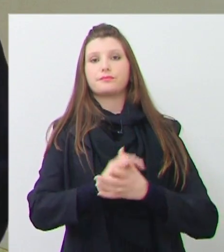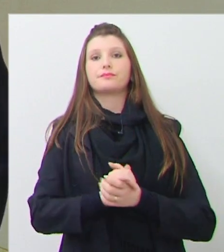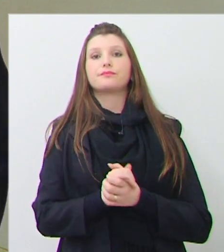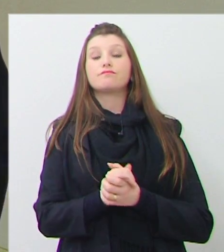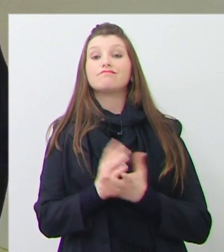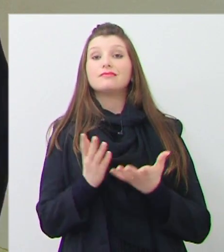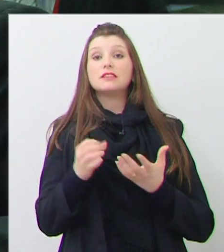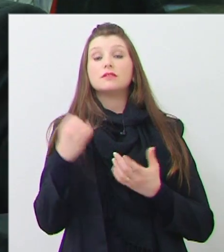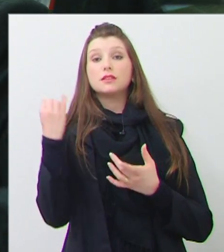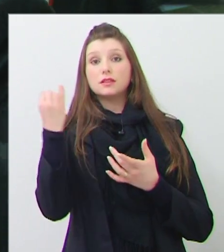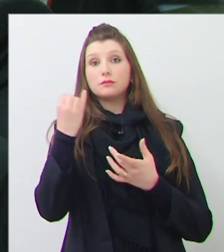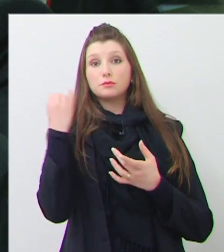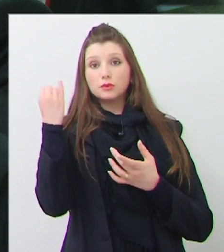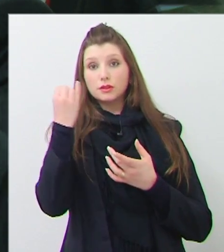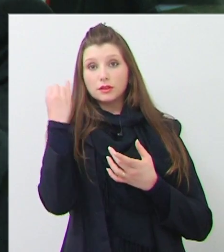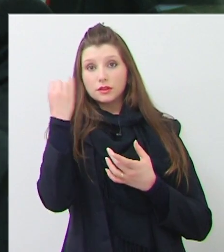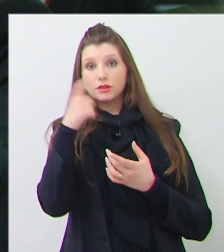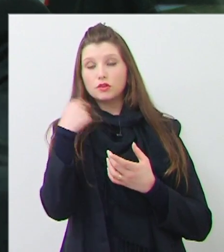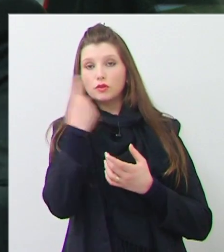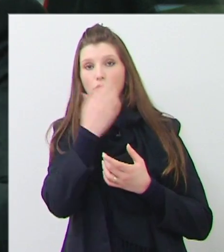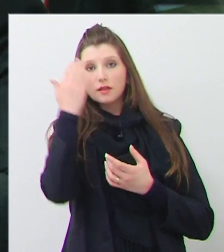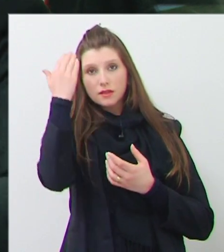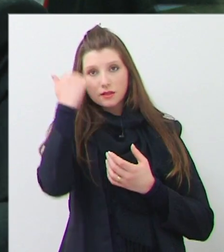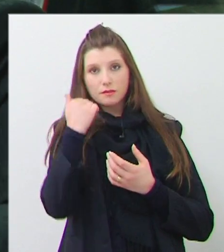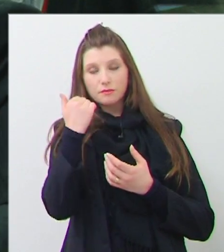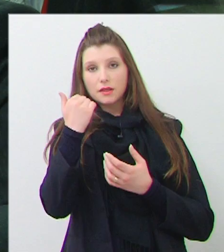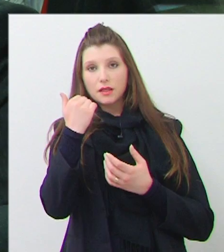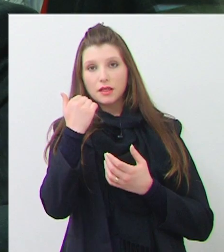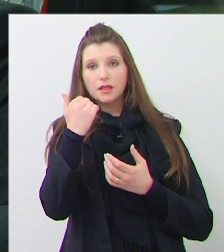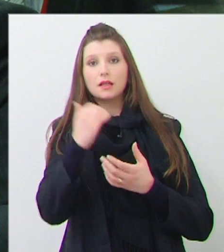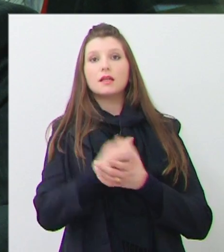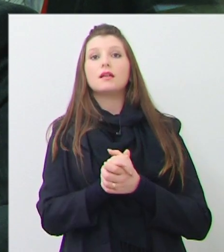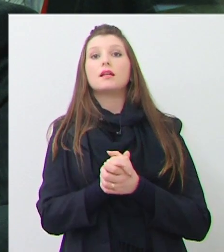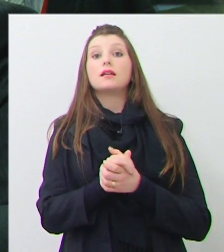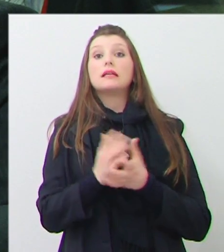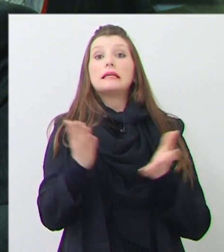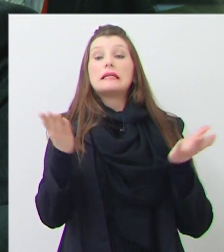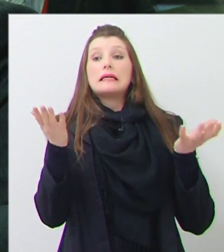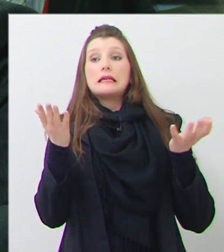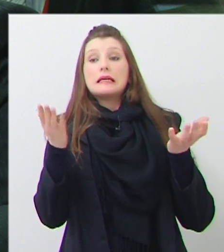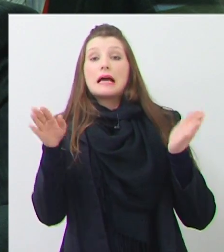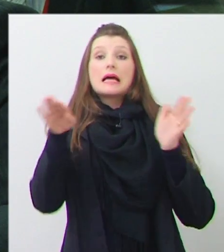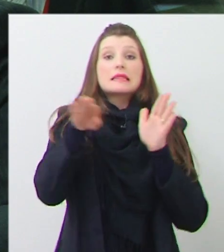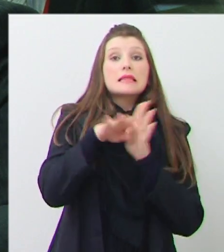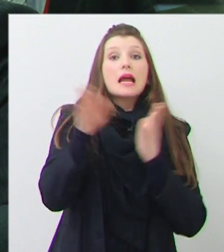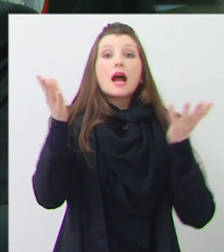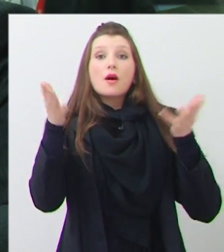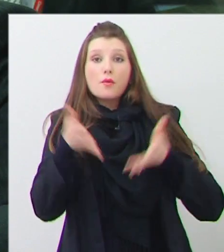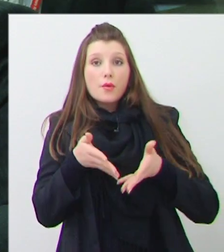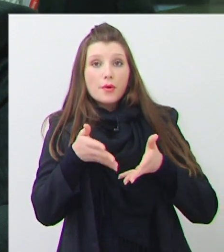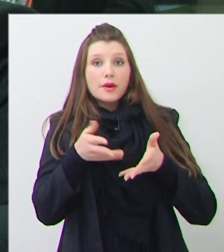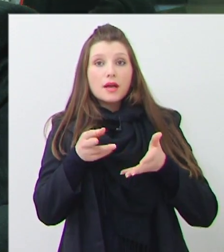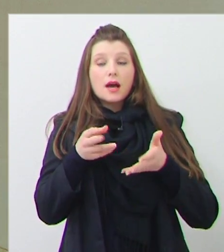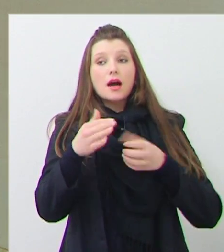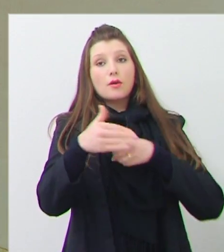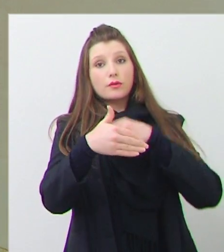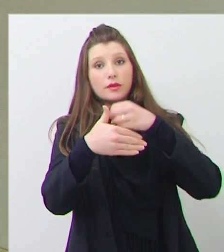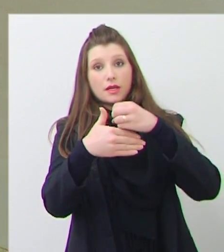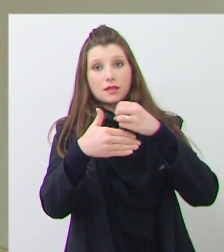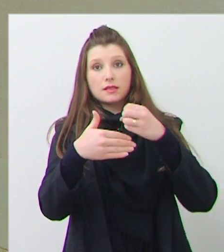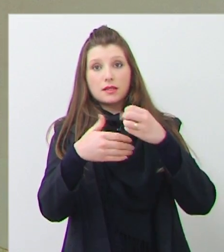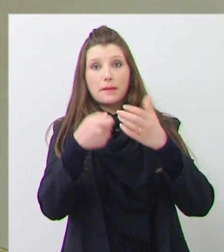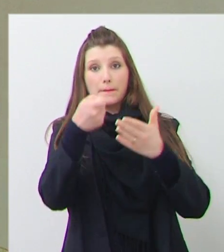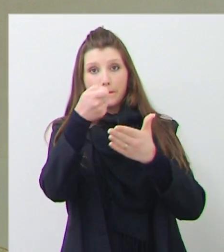Então é importante nós sabermos que até o momento a universidade fez o pagamento de 2 milhões de reais.